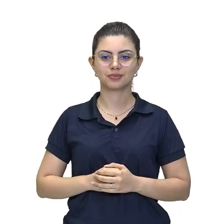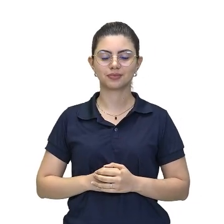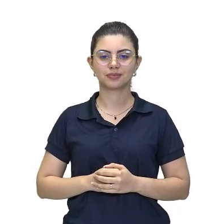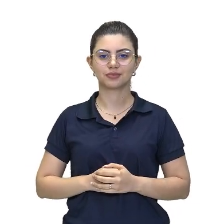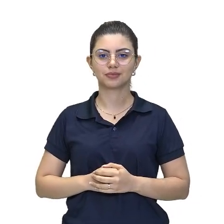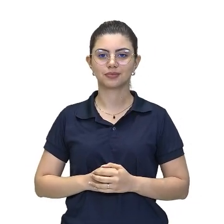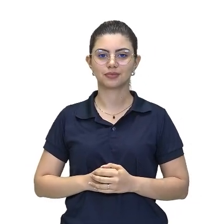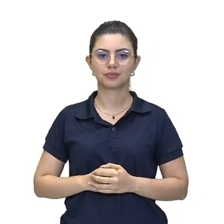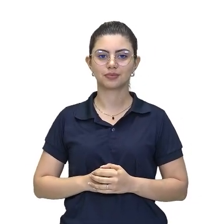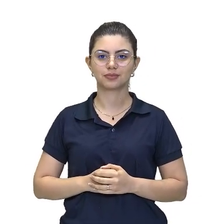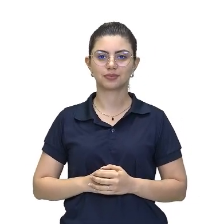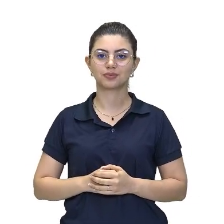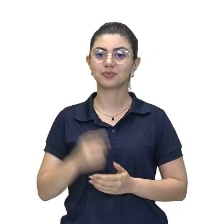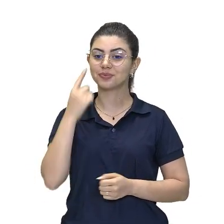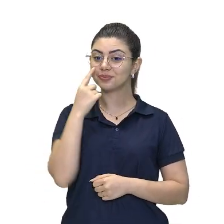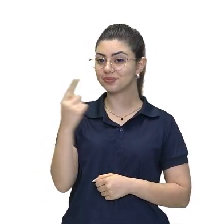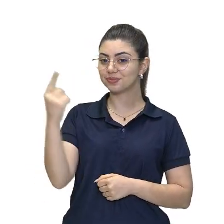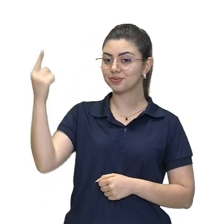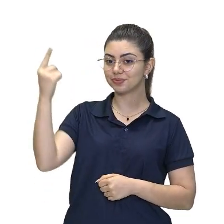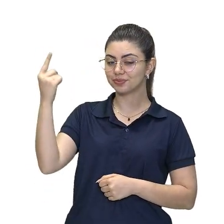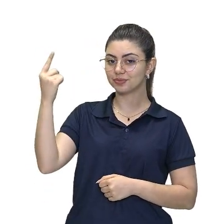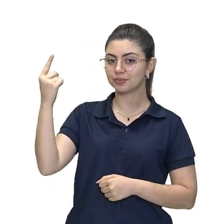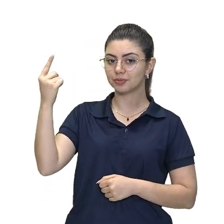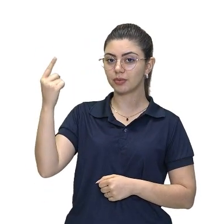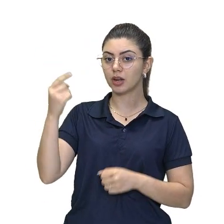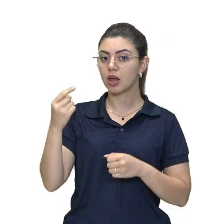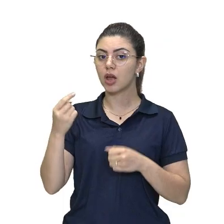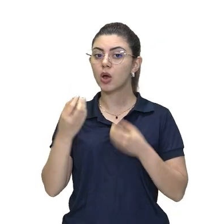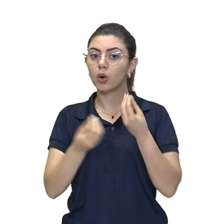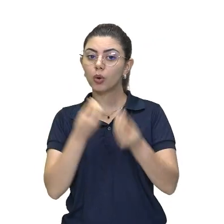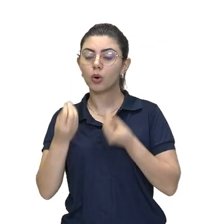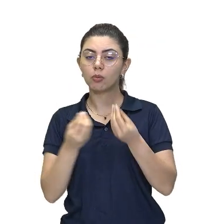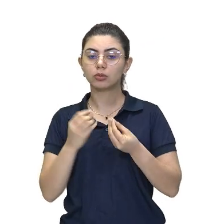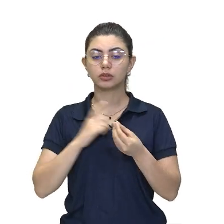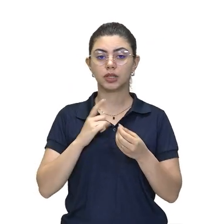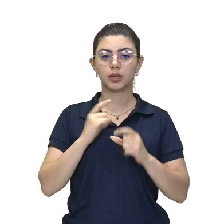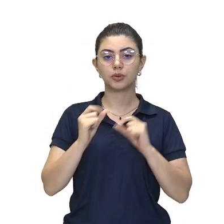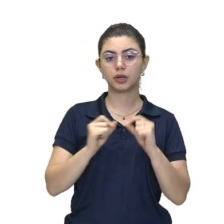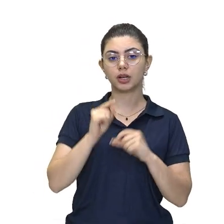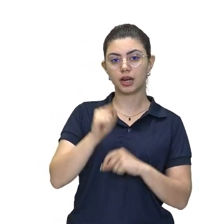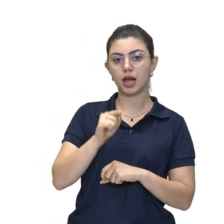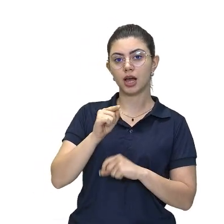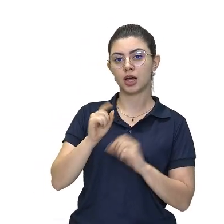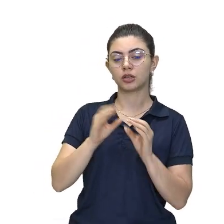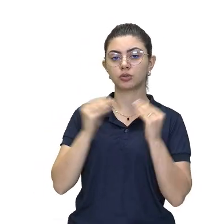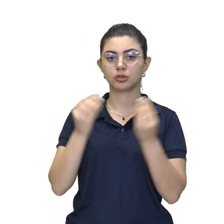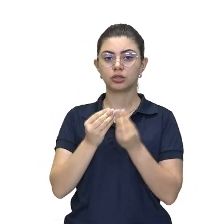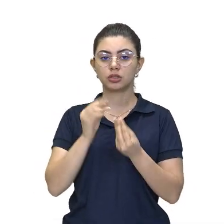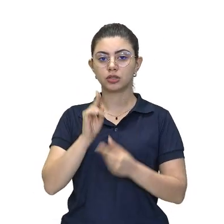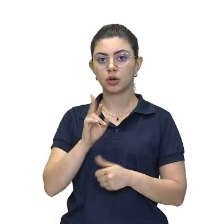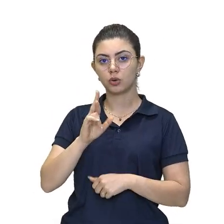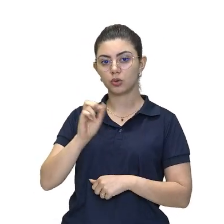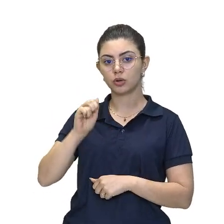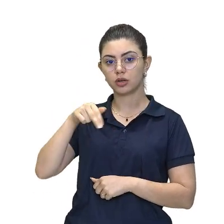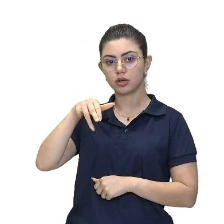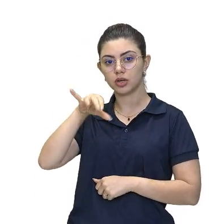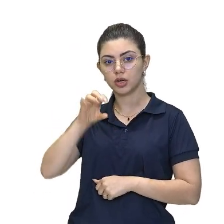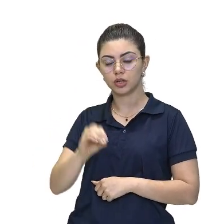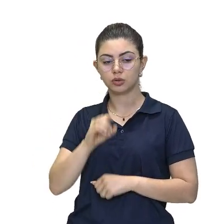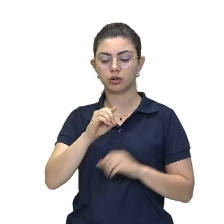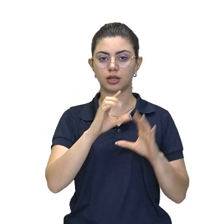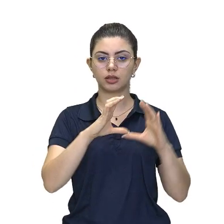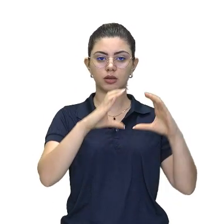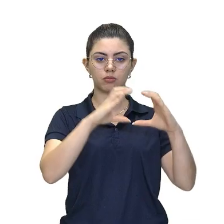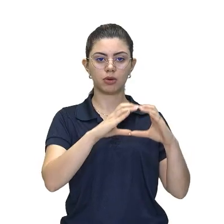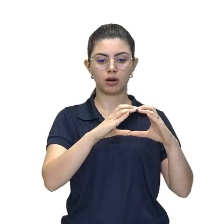da fissão nuclear. Olha só, o urânio sendo lançado, né, na direção do núcleo fissionável, e aí